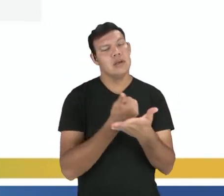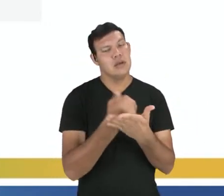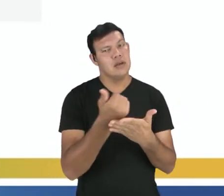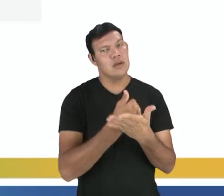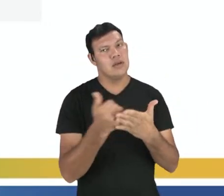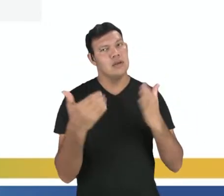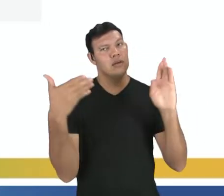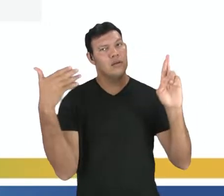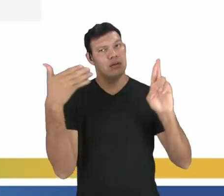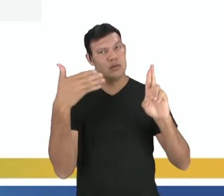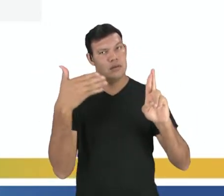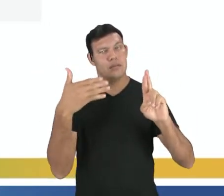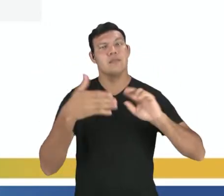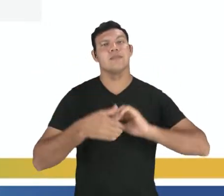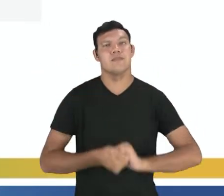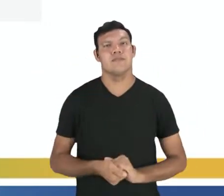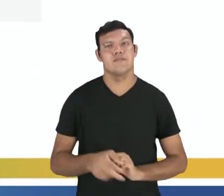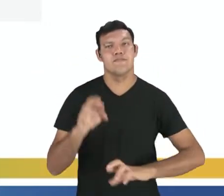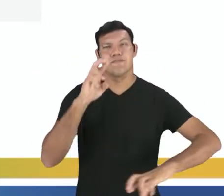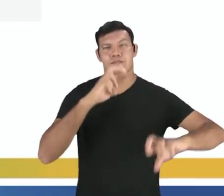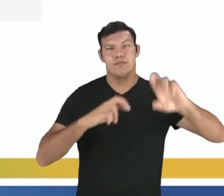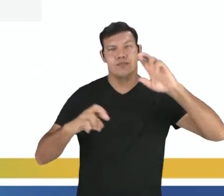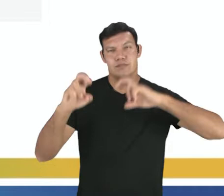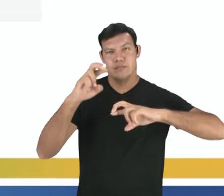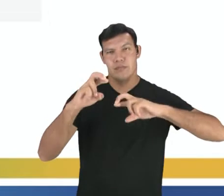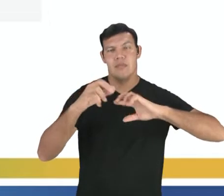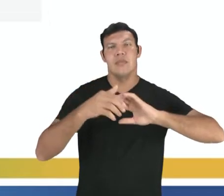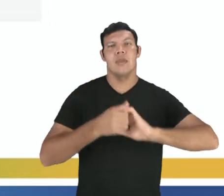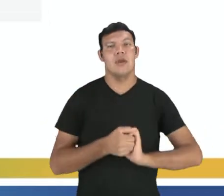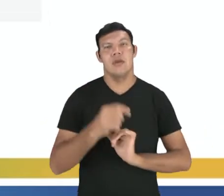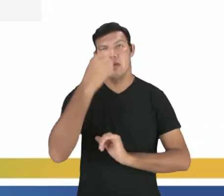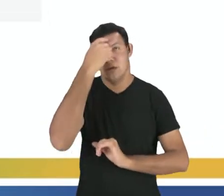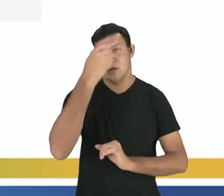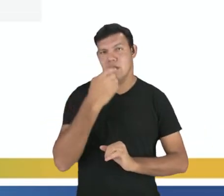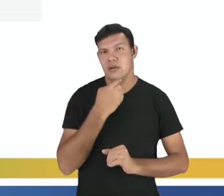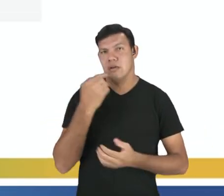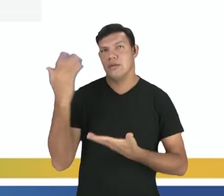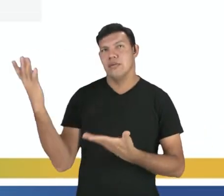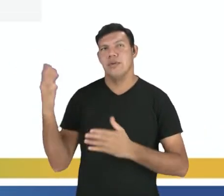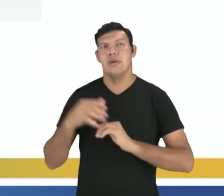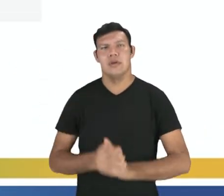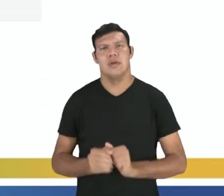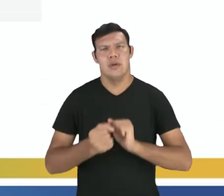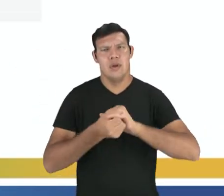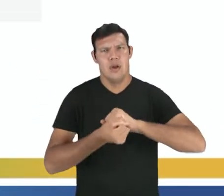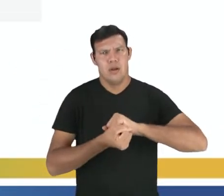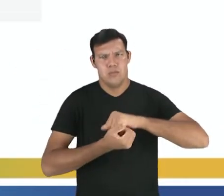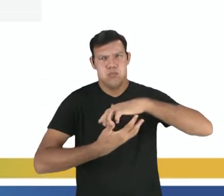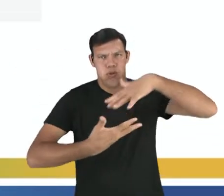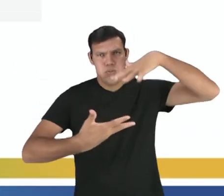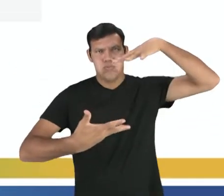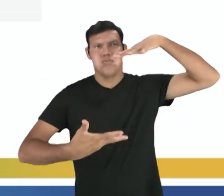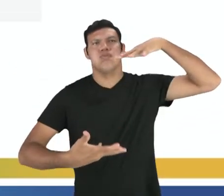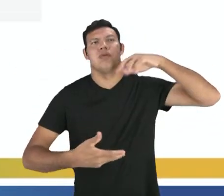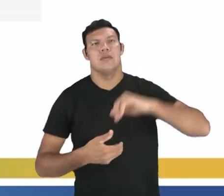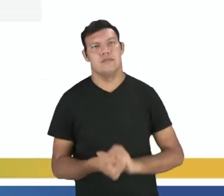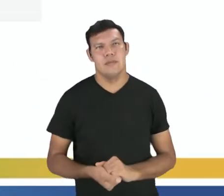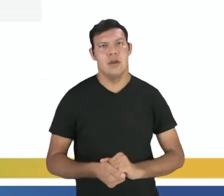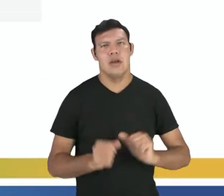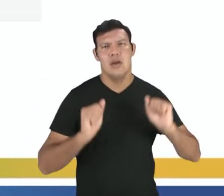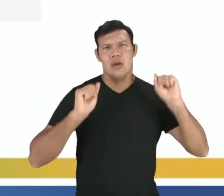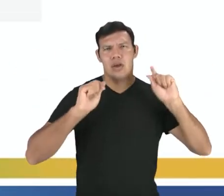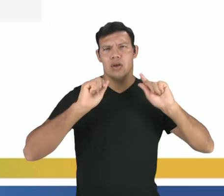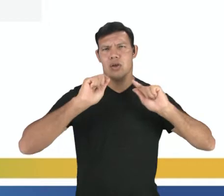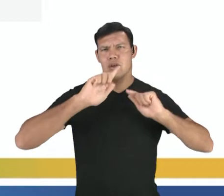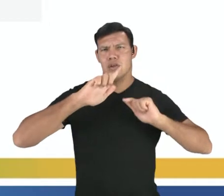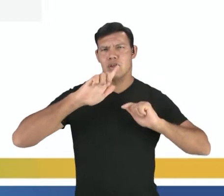referem. E aí nós podemos visualizar na imagem boom, wow, arr, crash, e